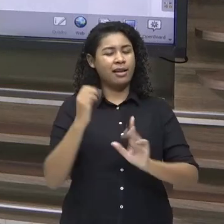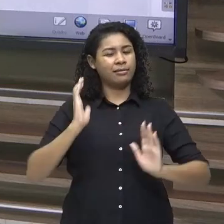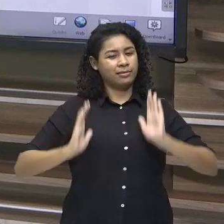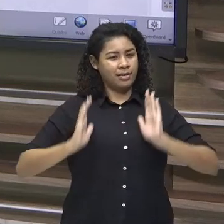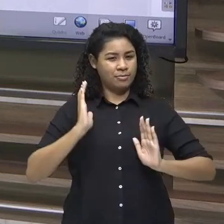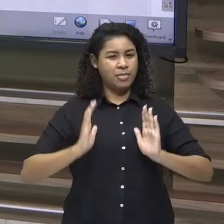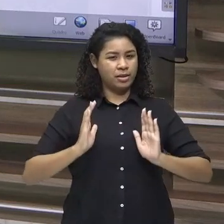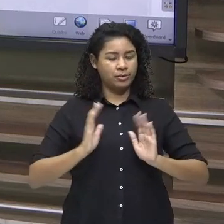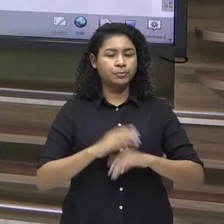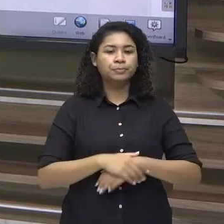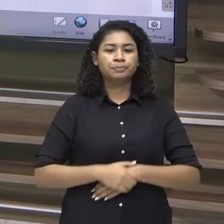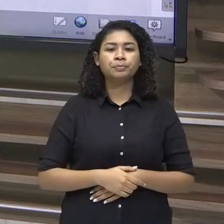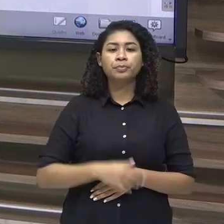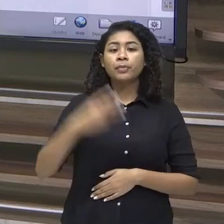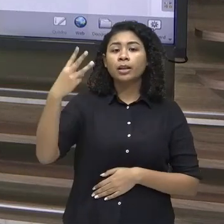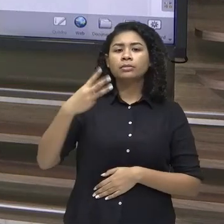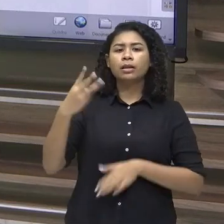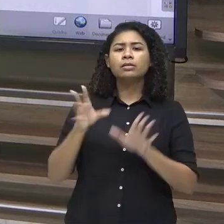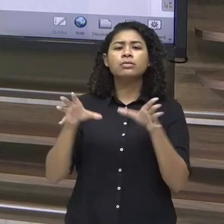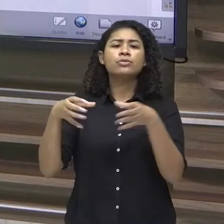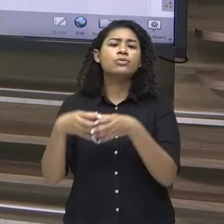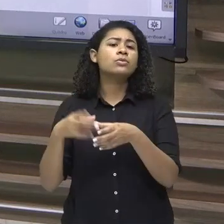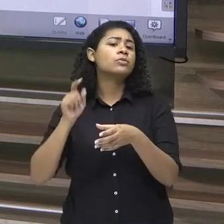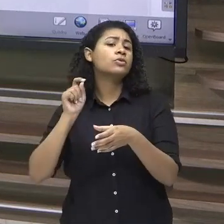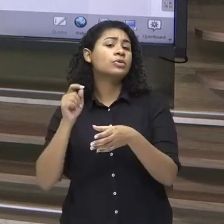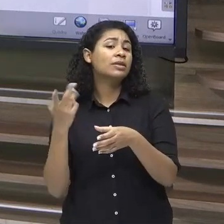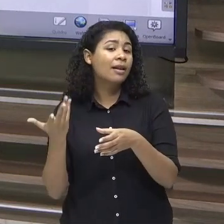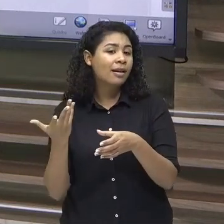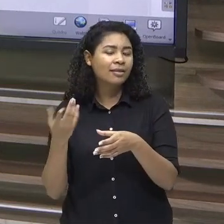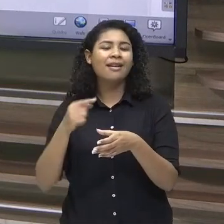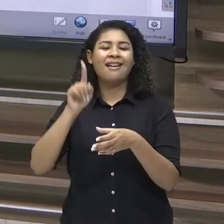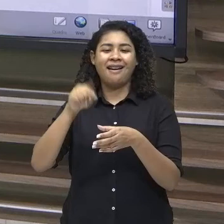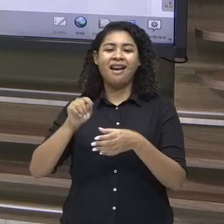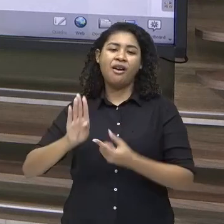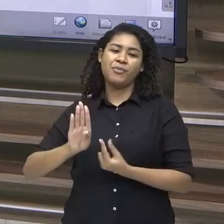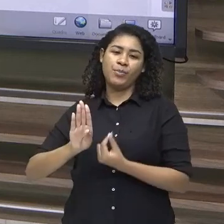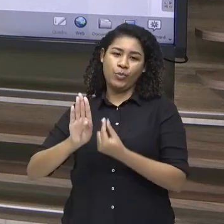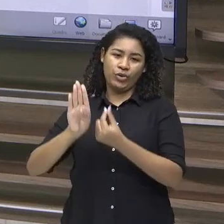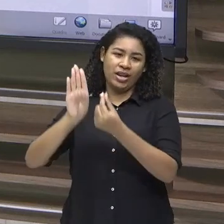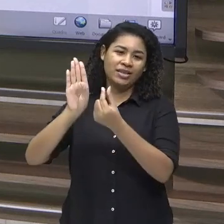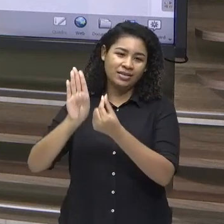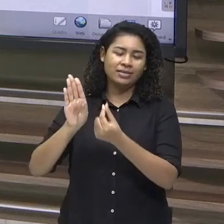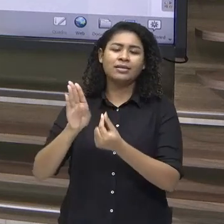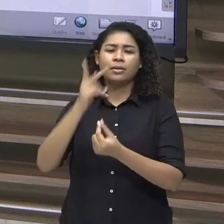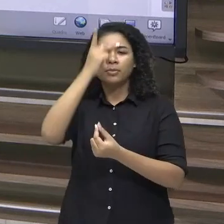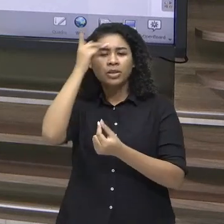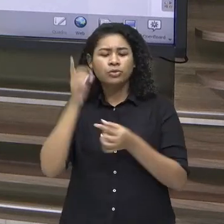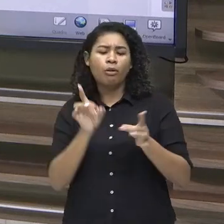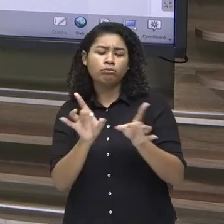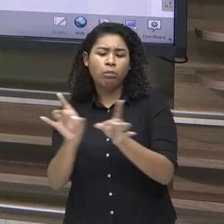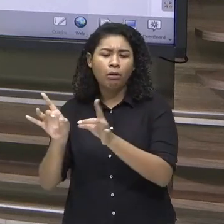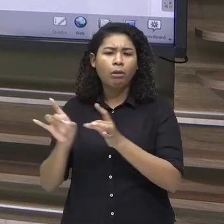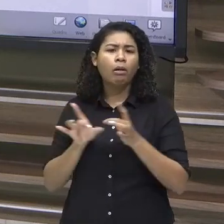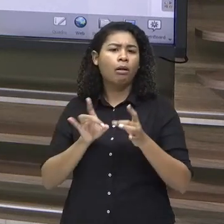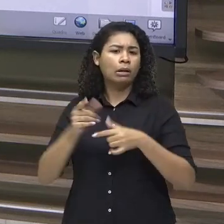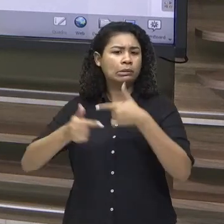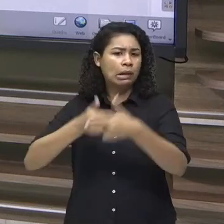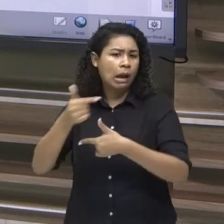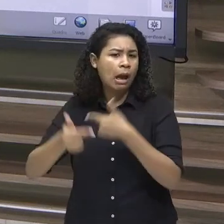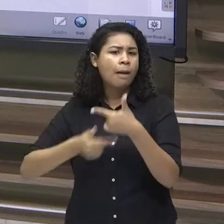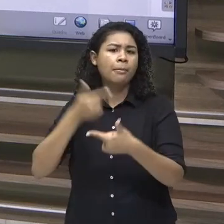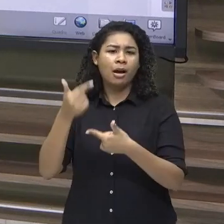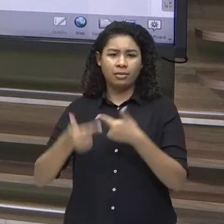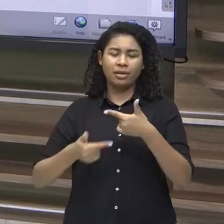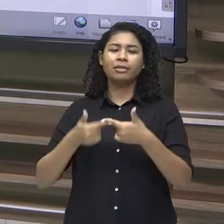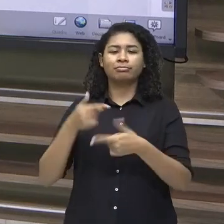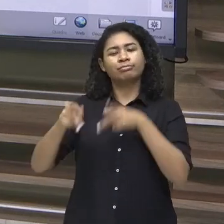momento. E o terceiro estado era a burguesia, os comerciantes, e os demais membros da população francesa, que era um